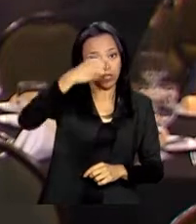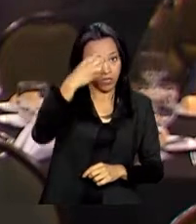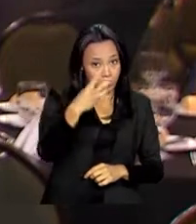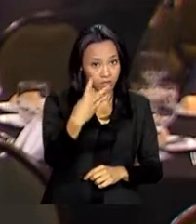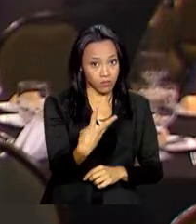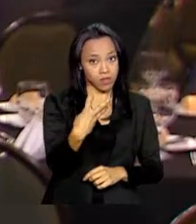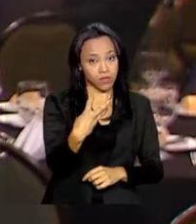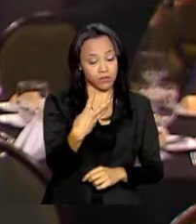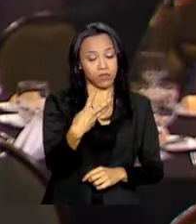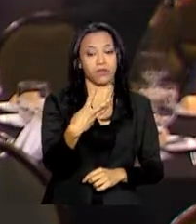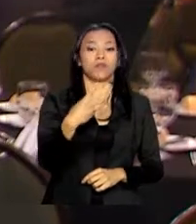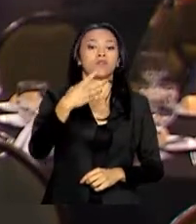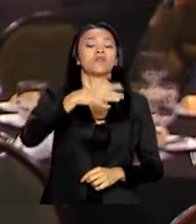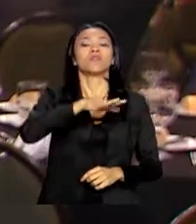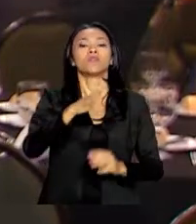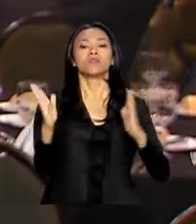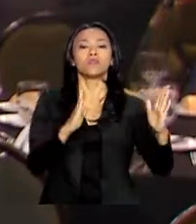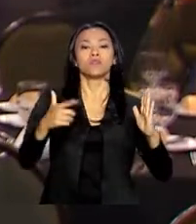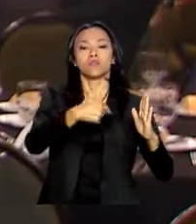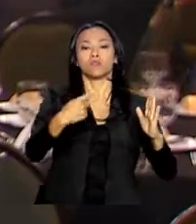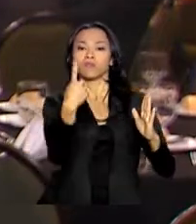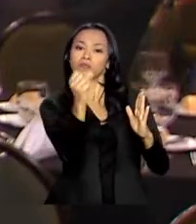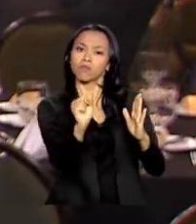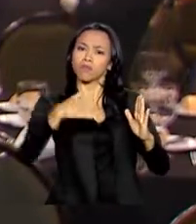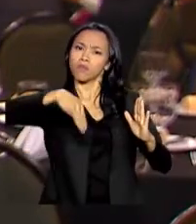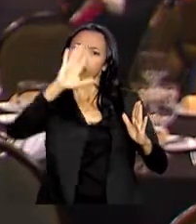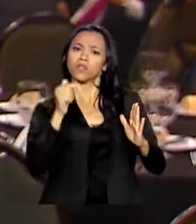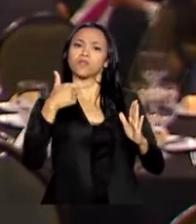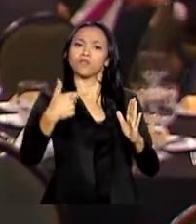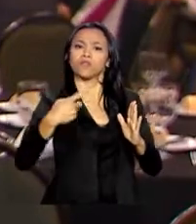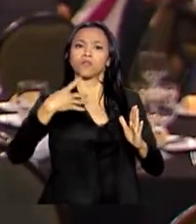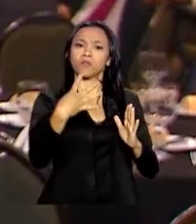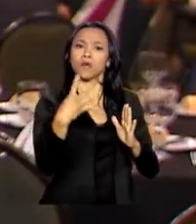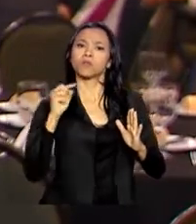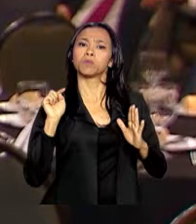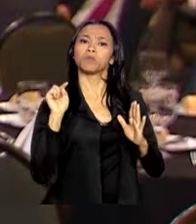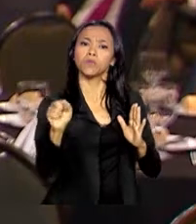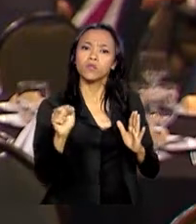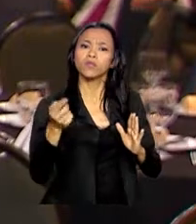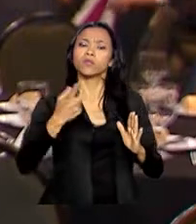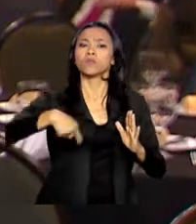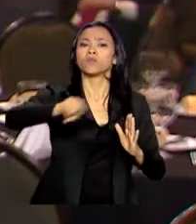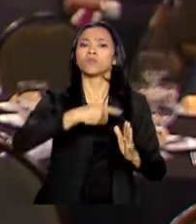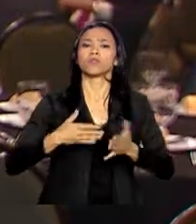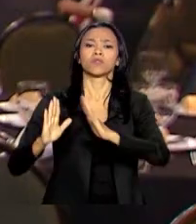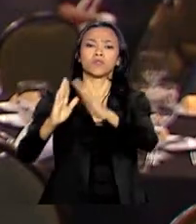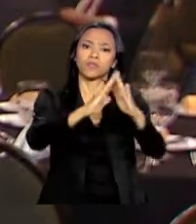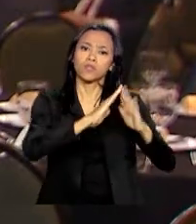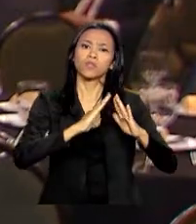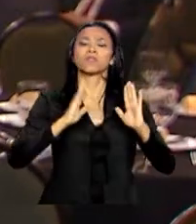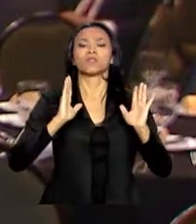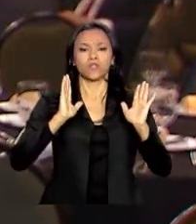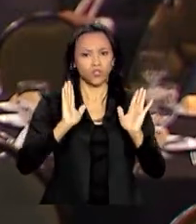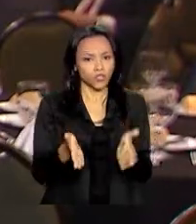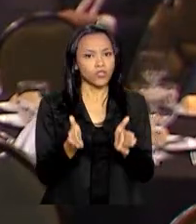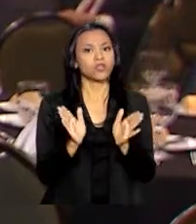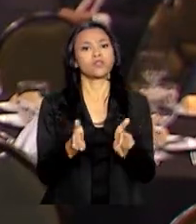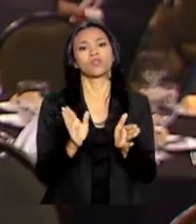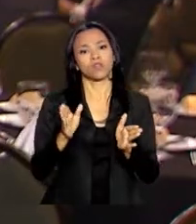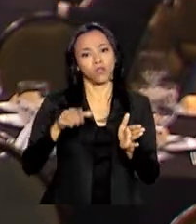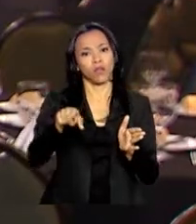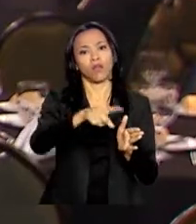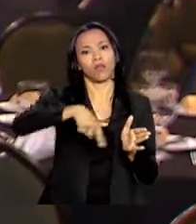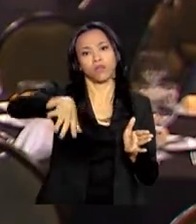2018 24 mil mais de 24 mil imóveis residenciais é nessas 23 regiões